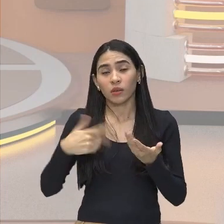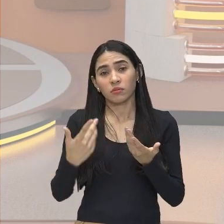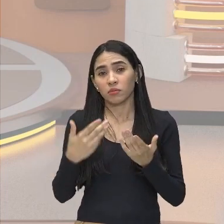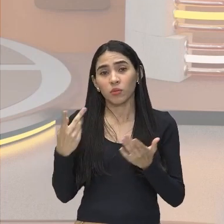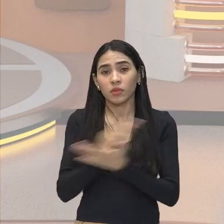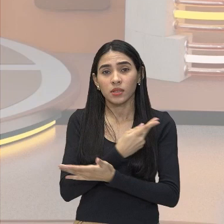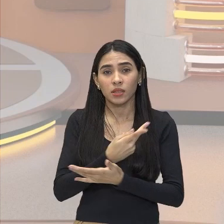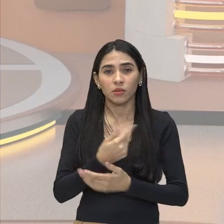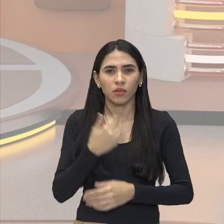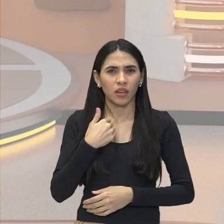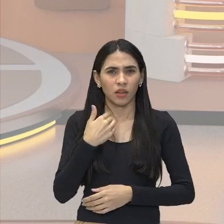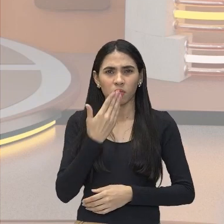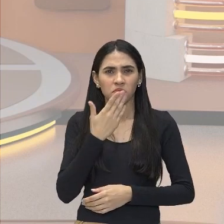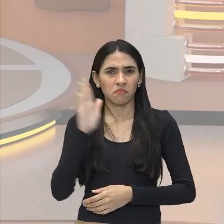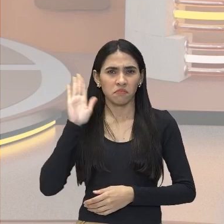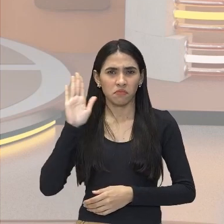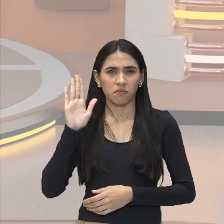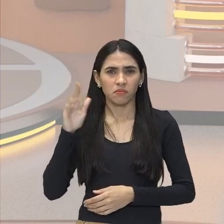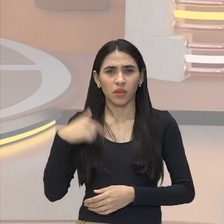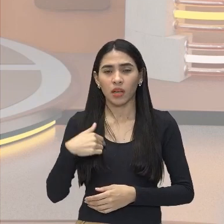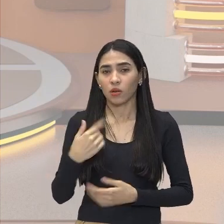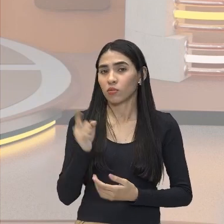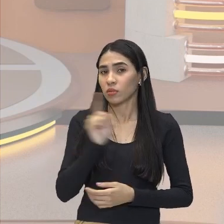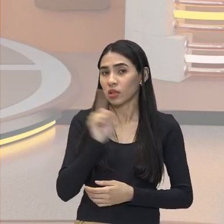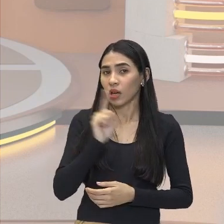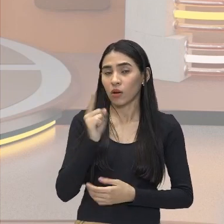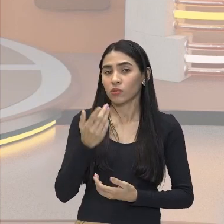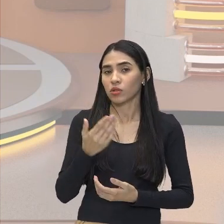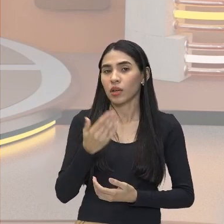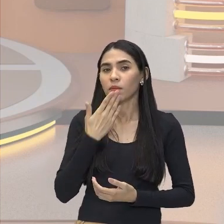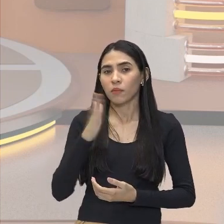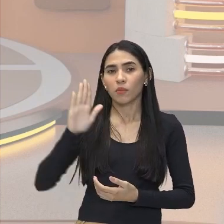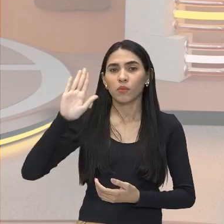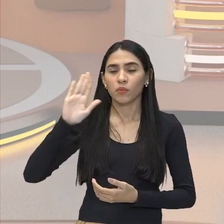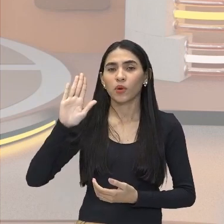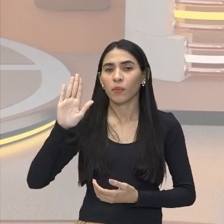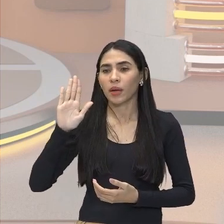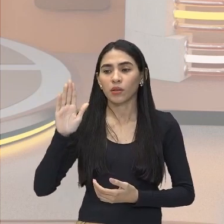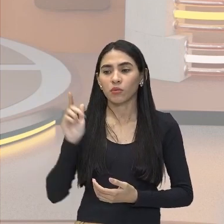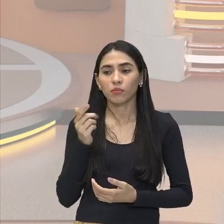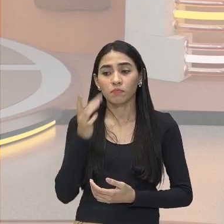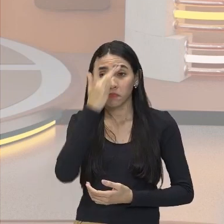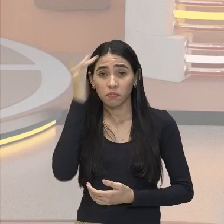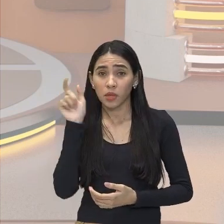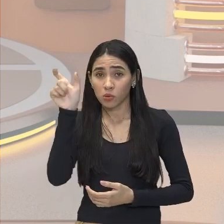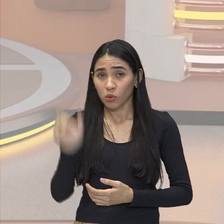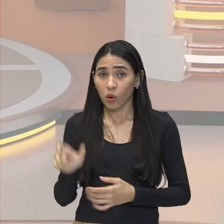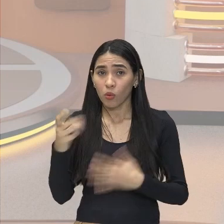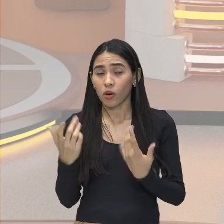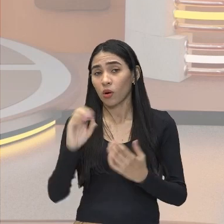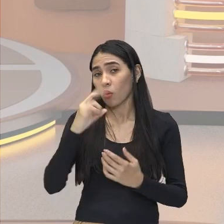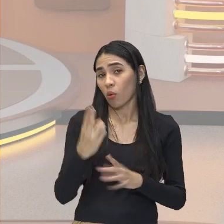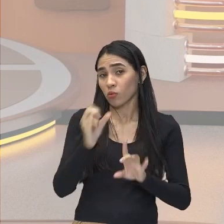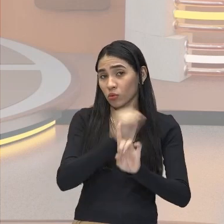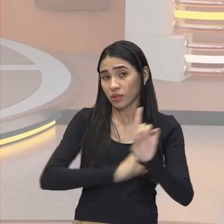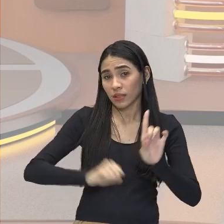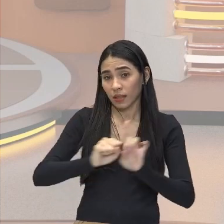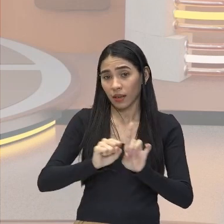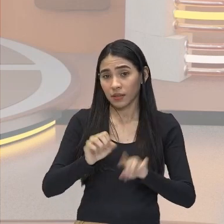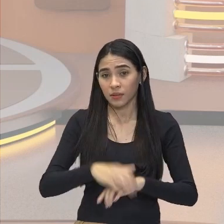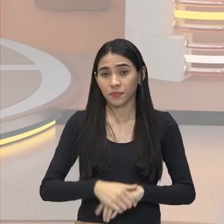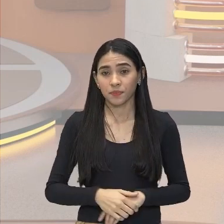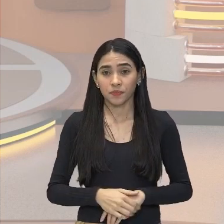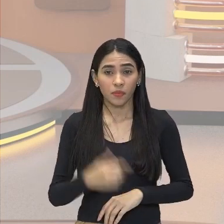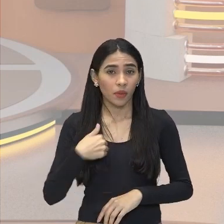comprometer. Eu não me comprometo com o outro, eu não me comprometo com a sociedade como um todo, eu não